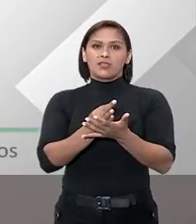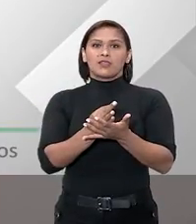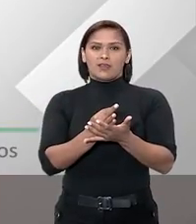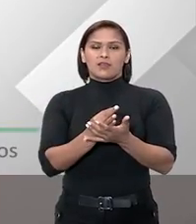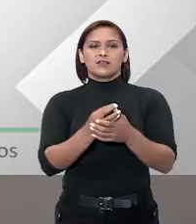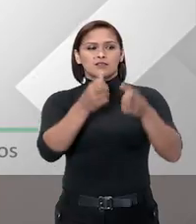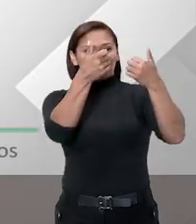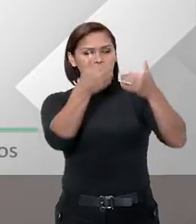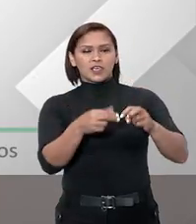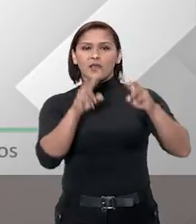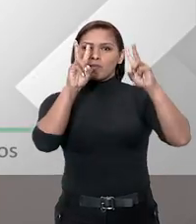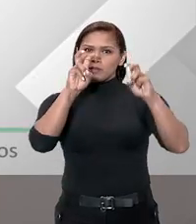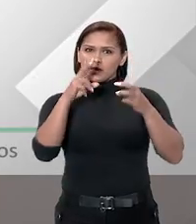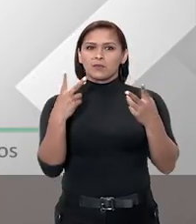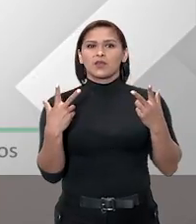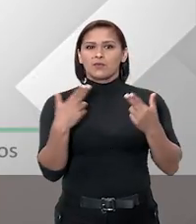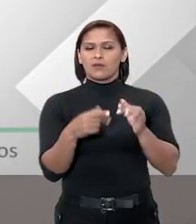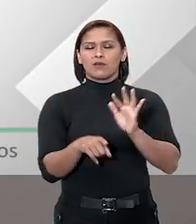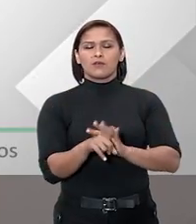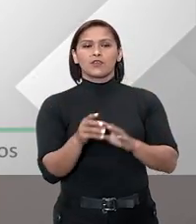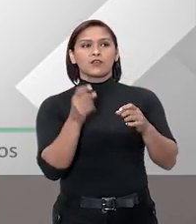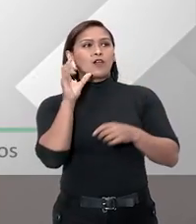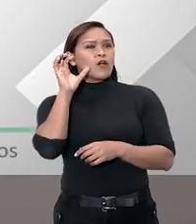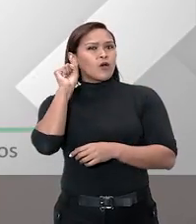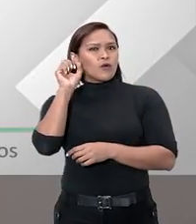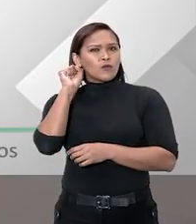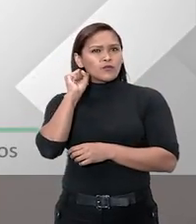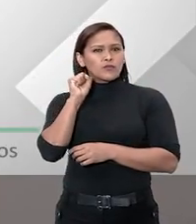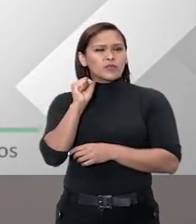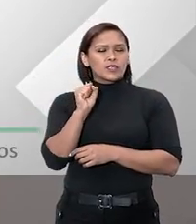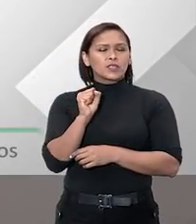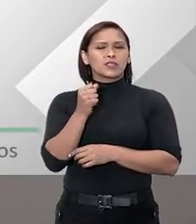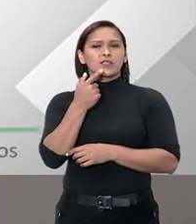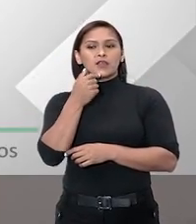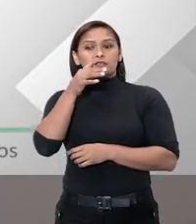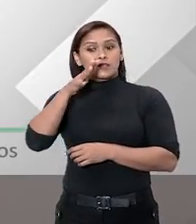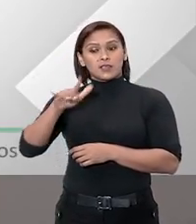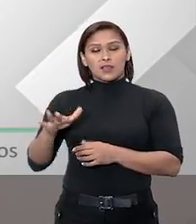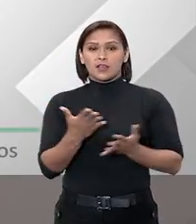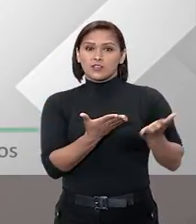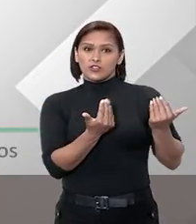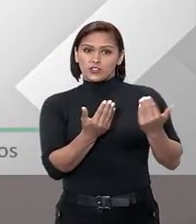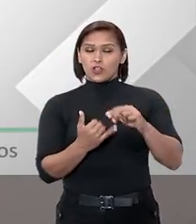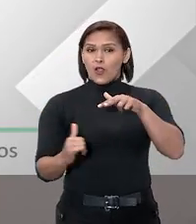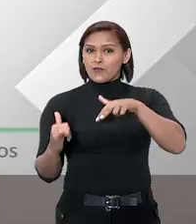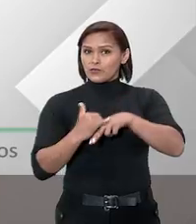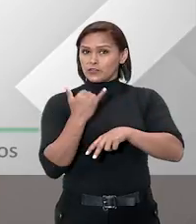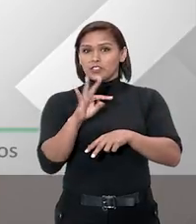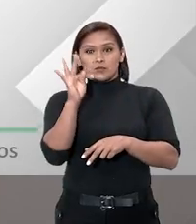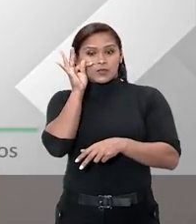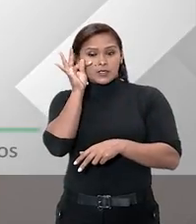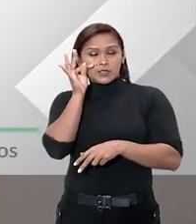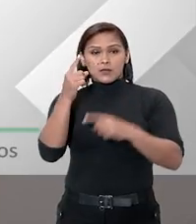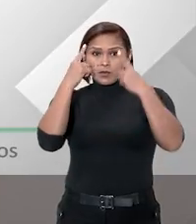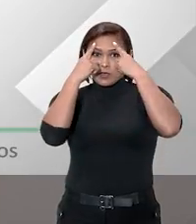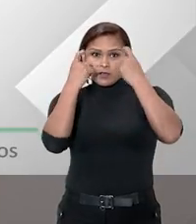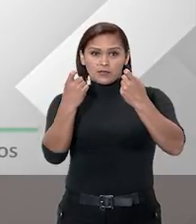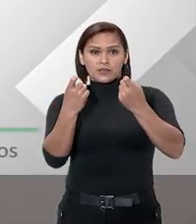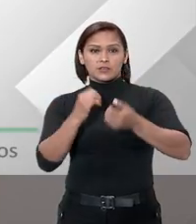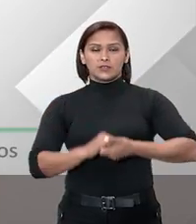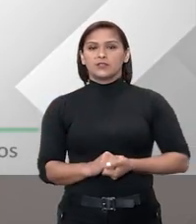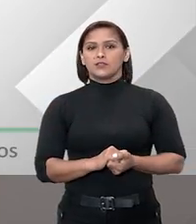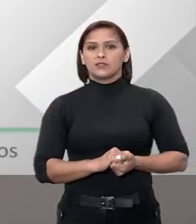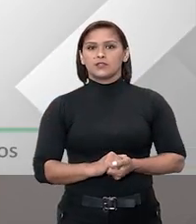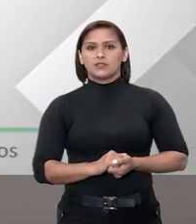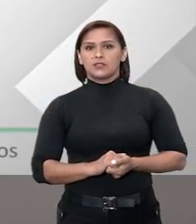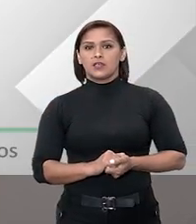que é acerca do tema, que foram ouvidas as crianças e adolescentes vítimas ou testemunhas de violência.